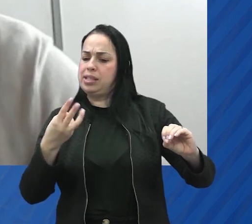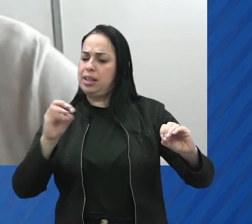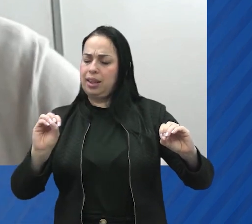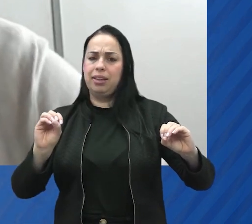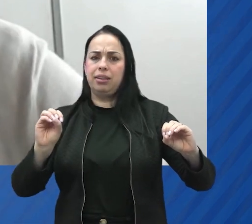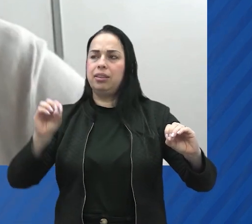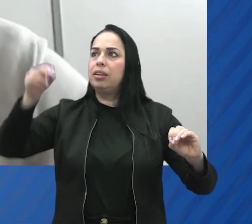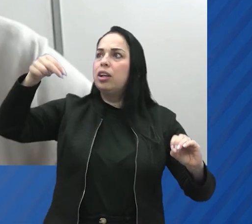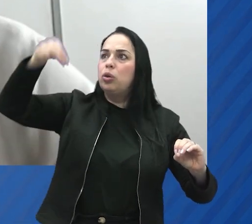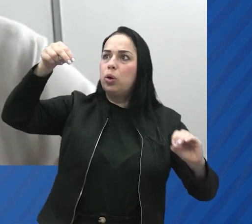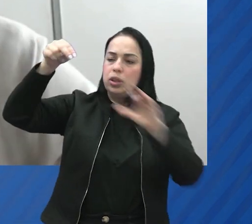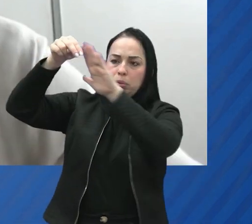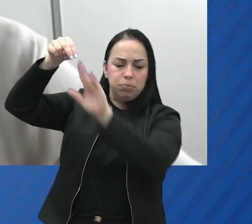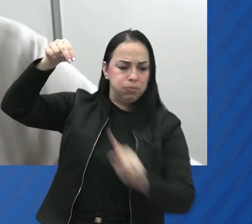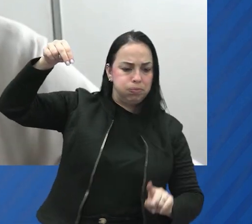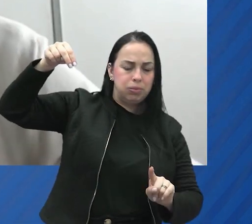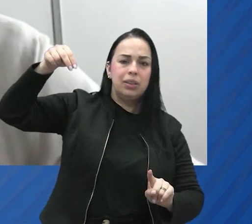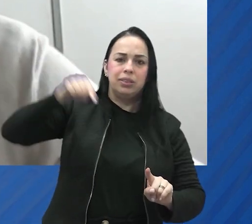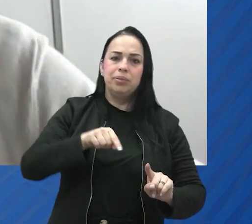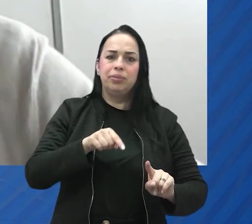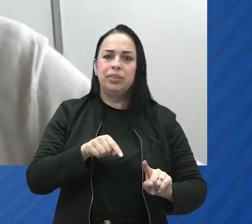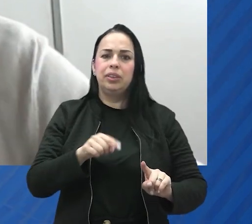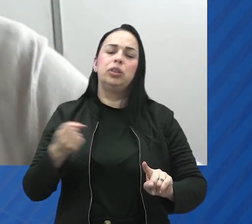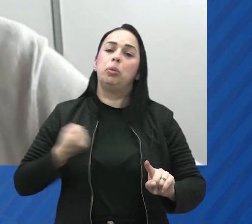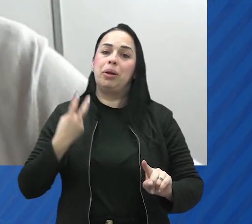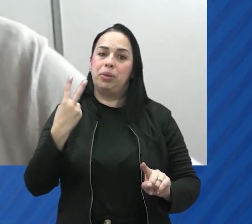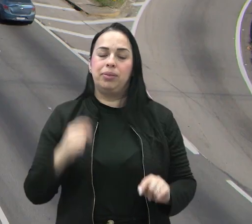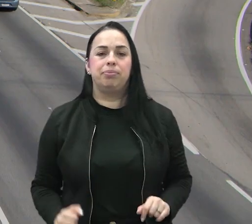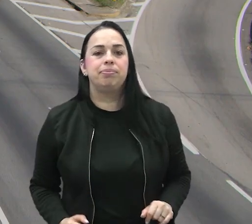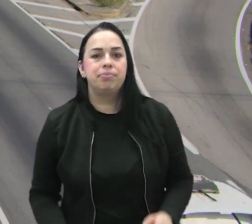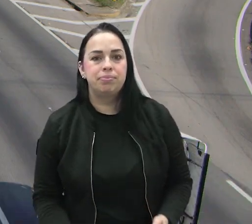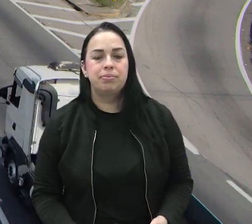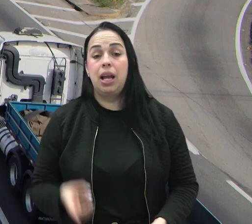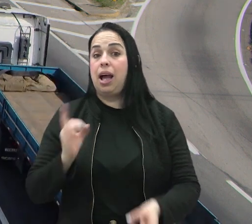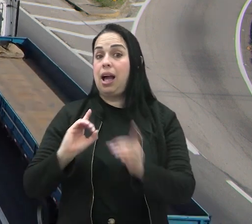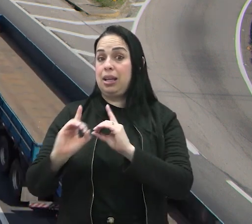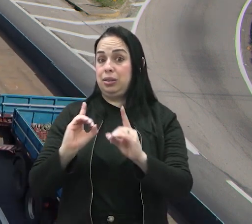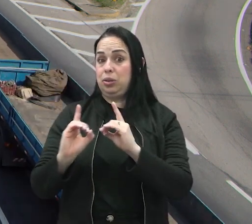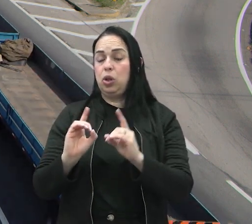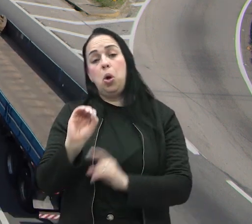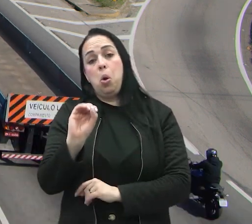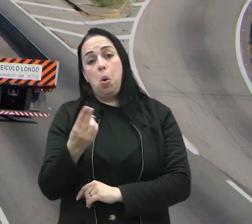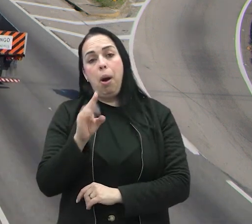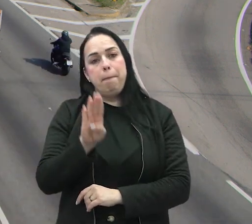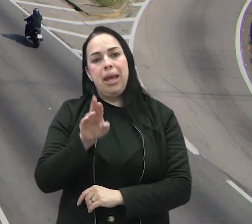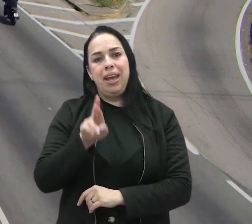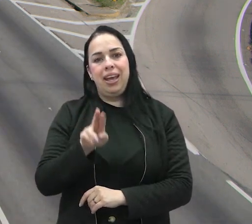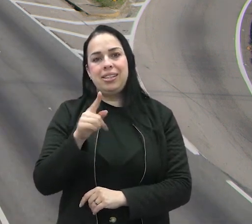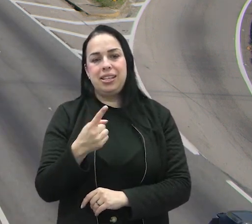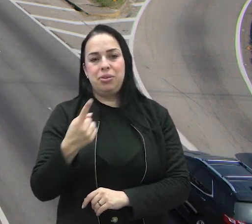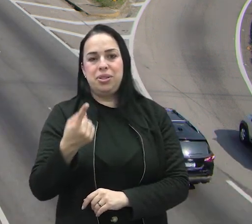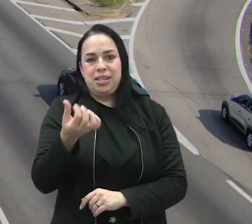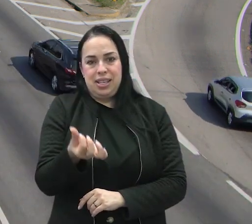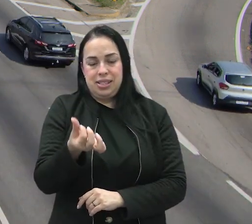pelo norte do país, ela recebe o primeiro número 2, né? A rodovia Presidente Dutra, ou a